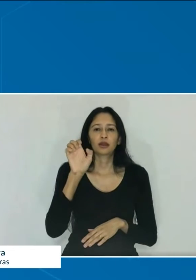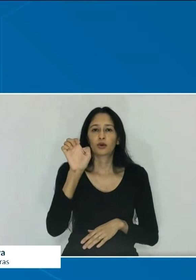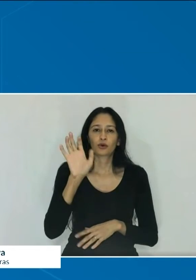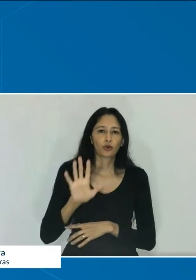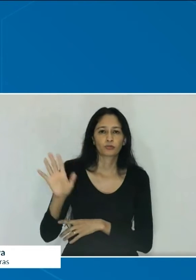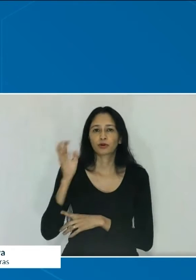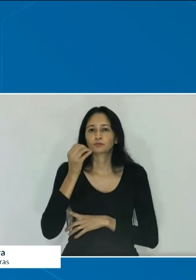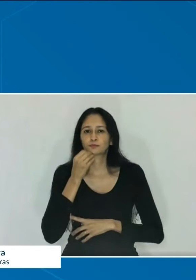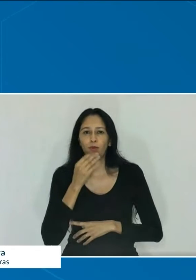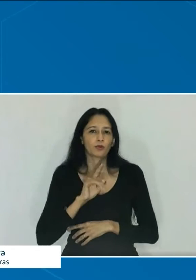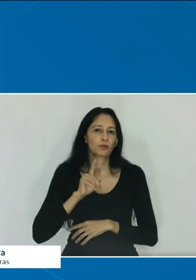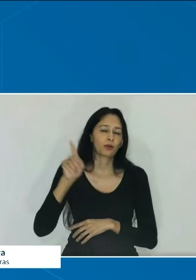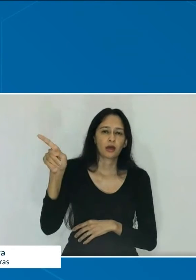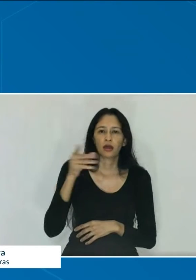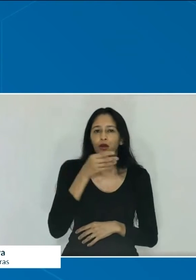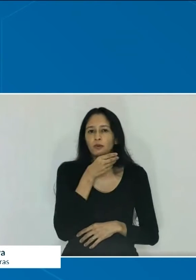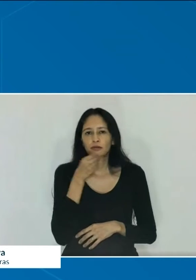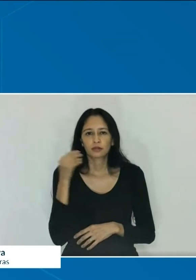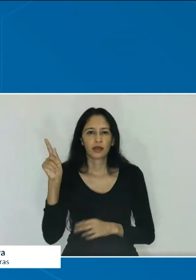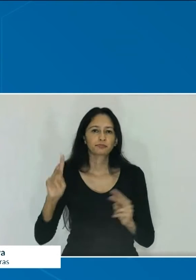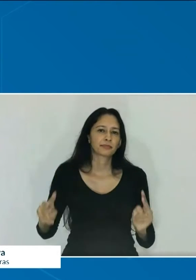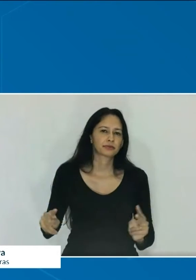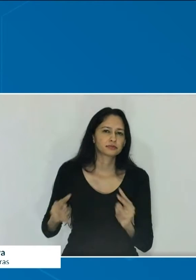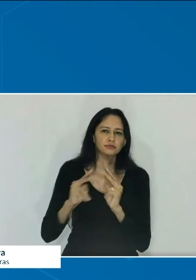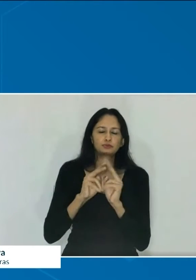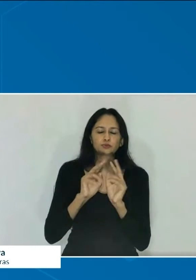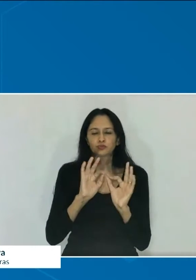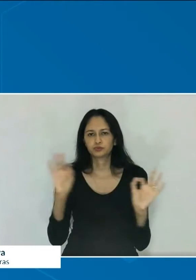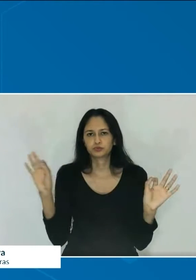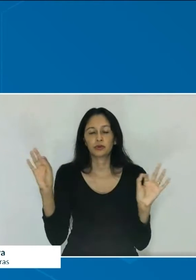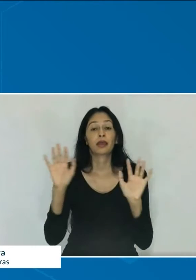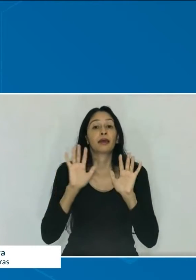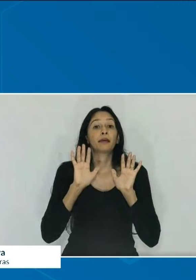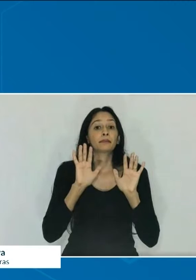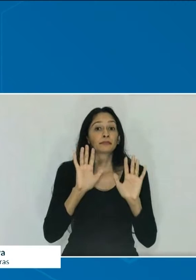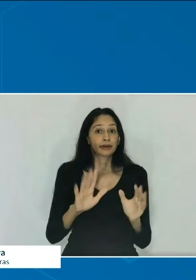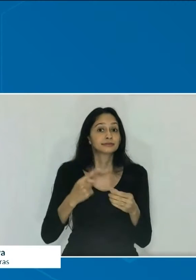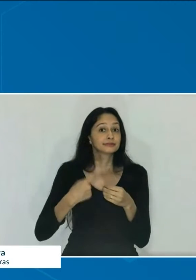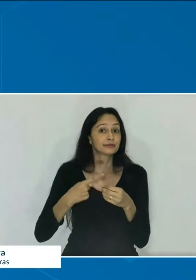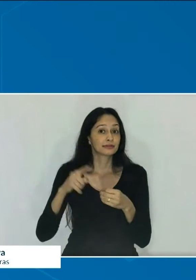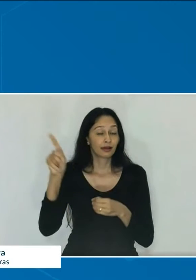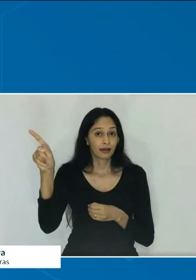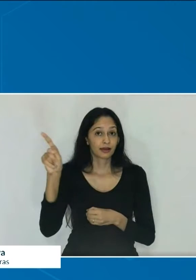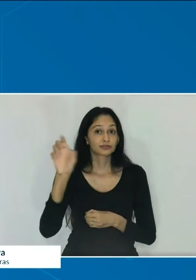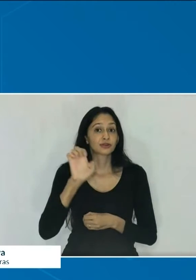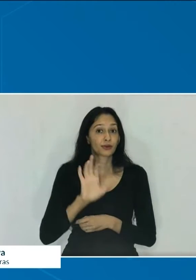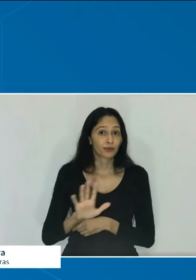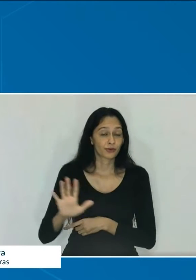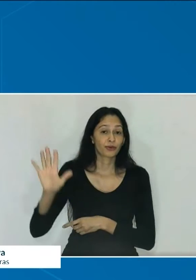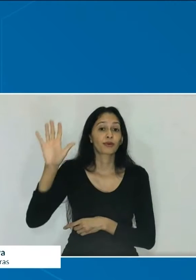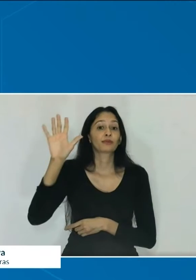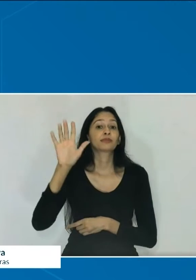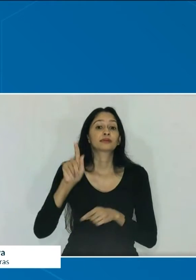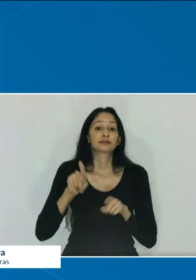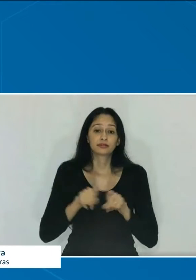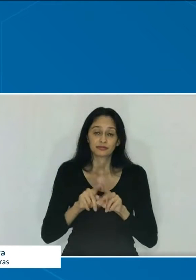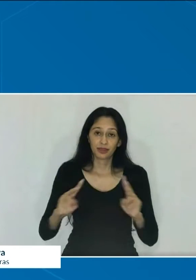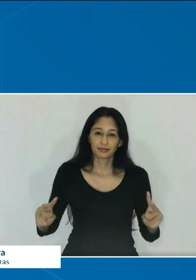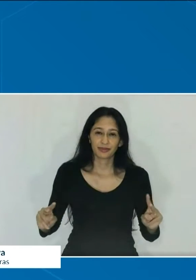muito bom andar de ônibus lá em Paris, né? Mas as cidades europeias, em sua grande maioria, elas são